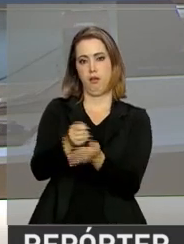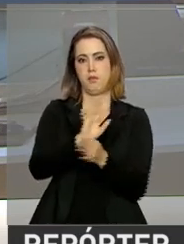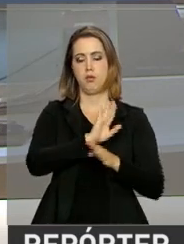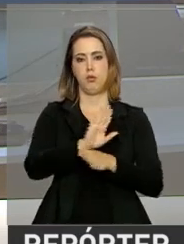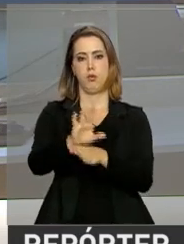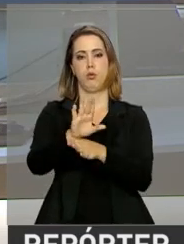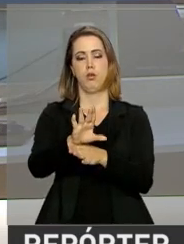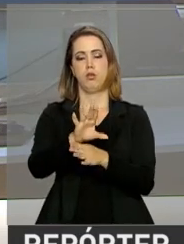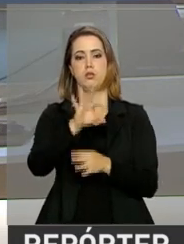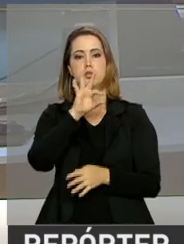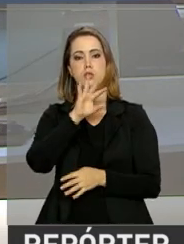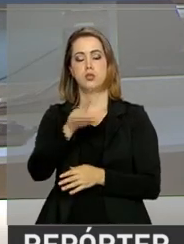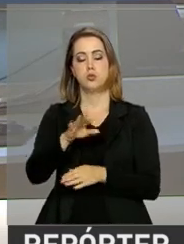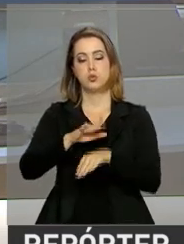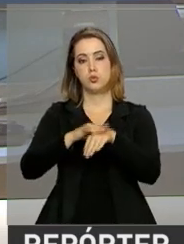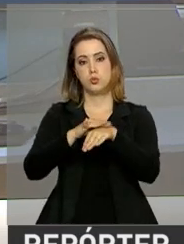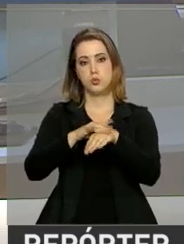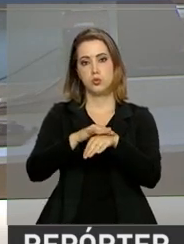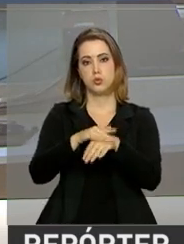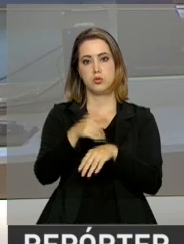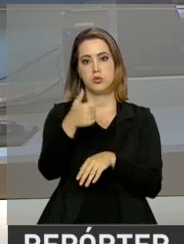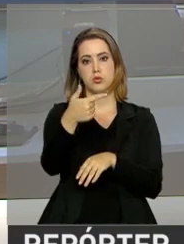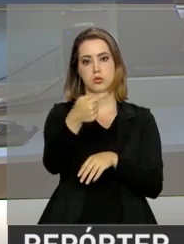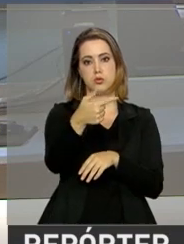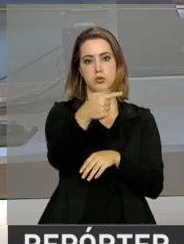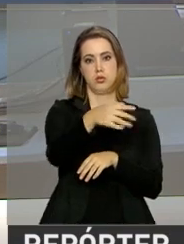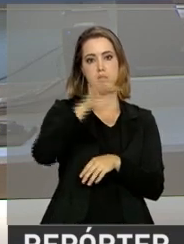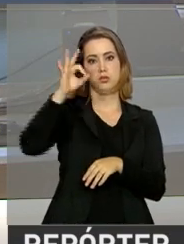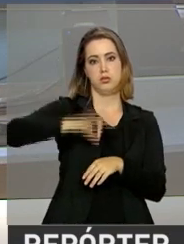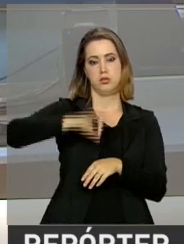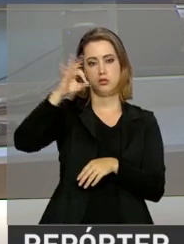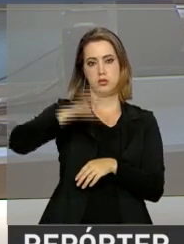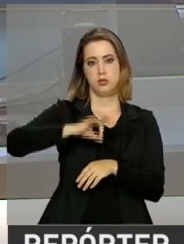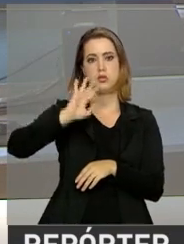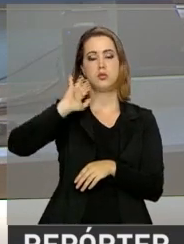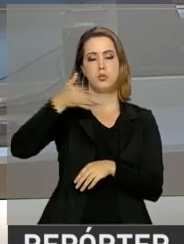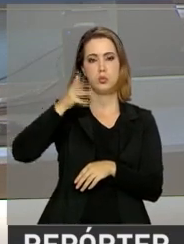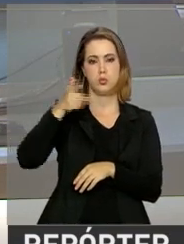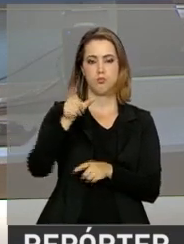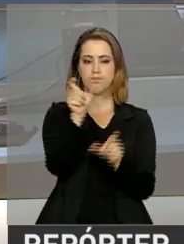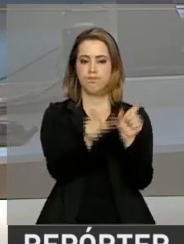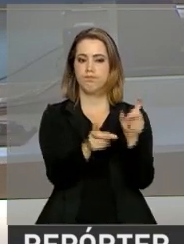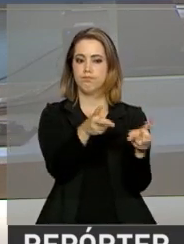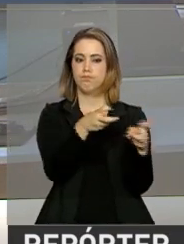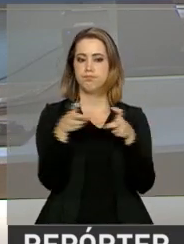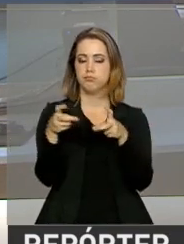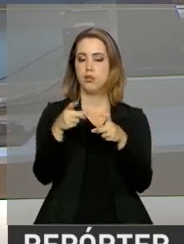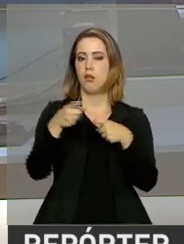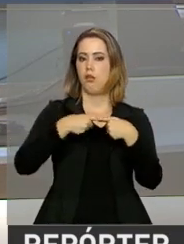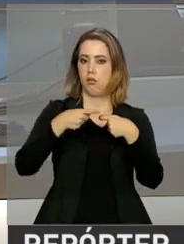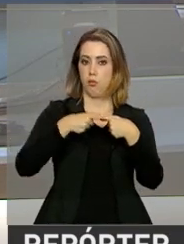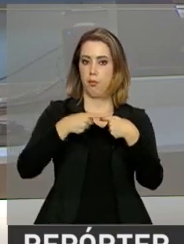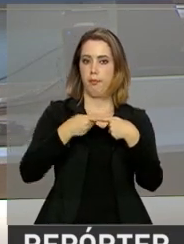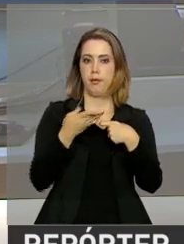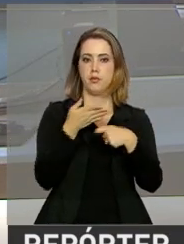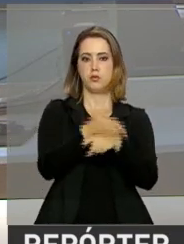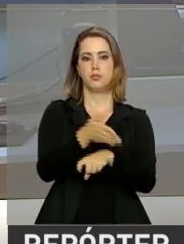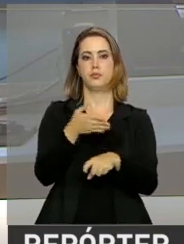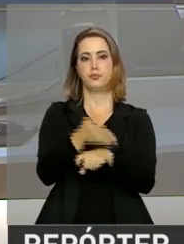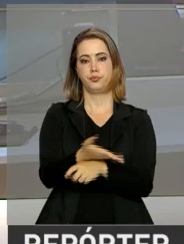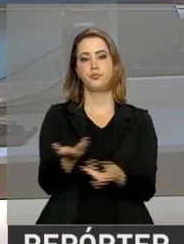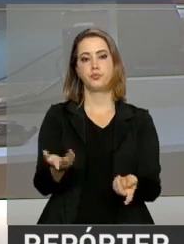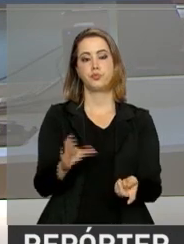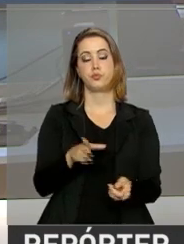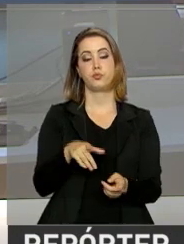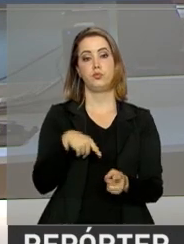representa 77% da perícia efetuada até agora o secretário executivo do Ministério do Desenvolvimento Social e